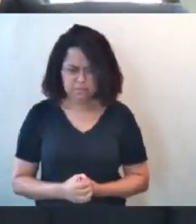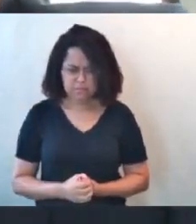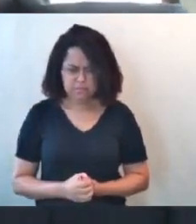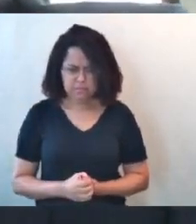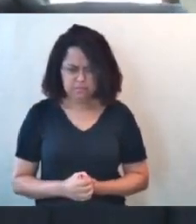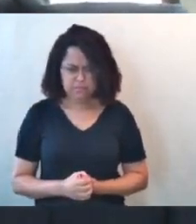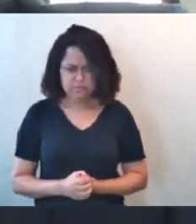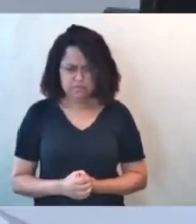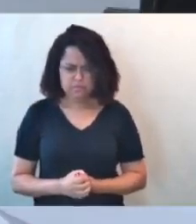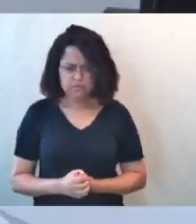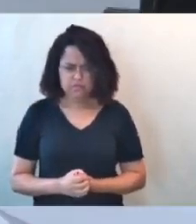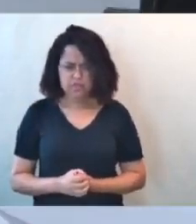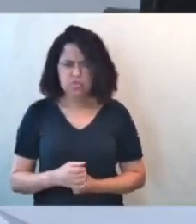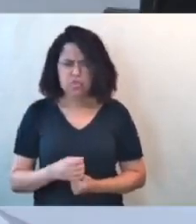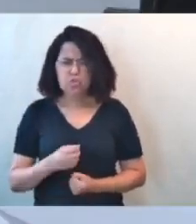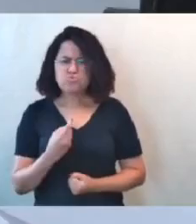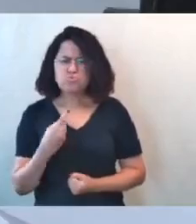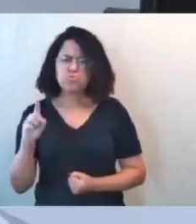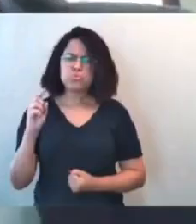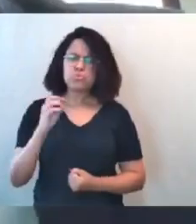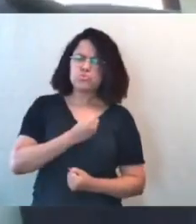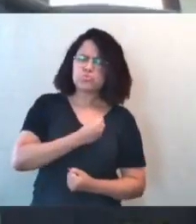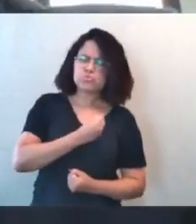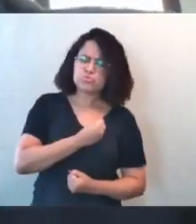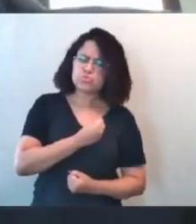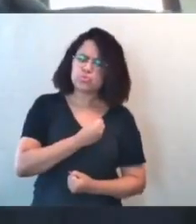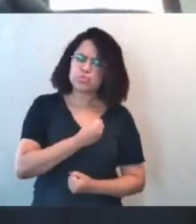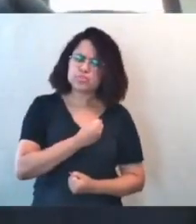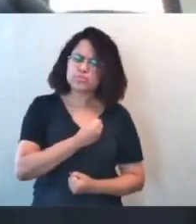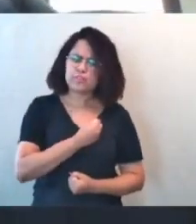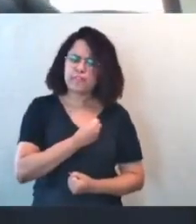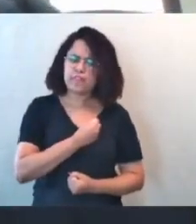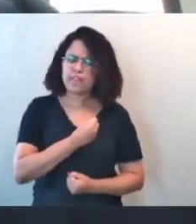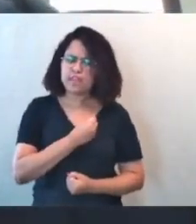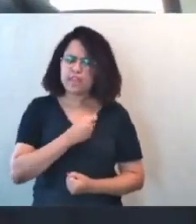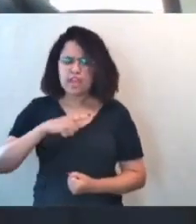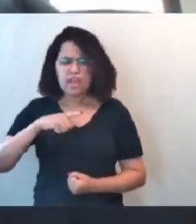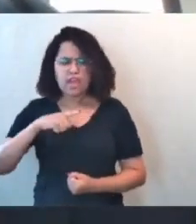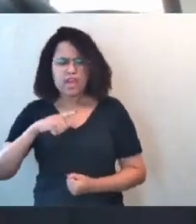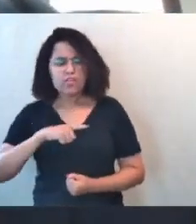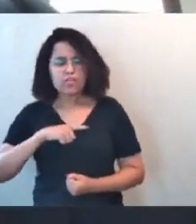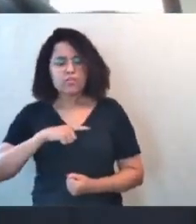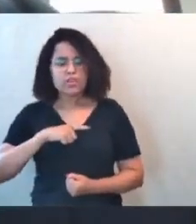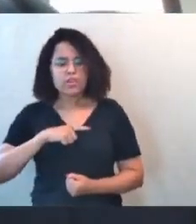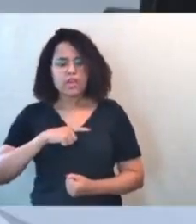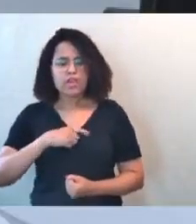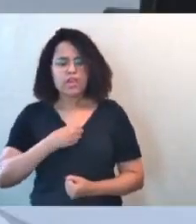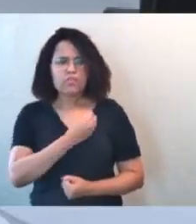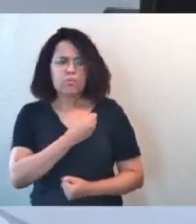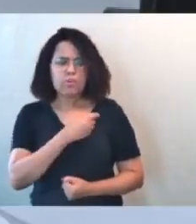Os últimos números que vocês têm aí, qual que é? Eu não tenho aqui na minha frente, não, vereadora. Peço desculpas. Tá.